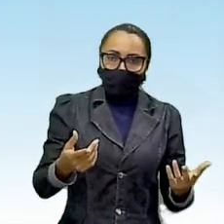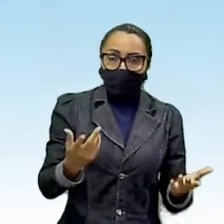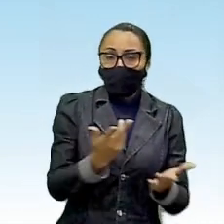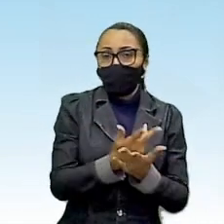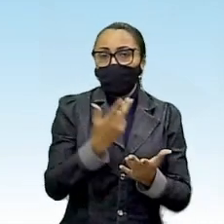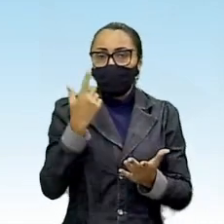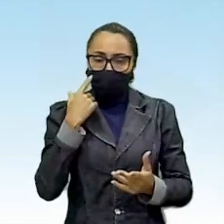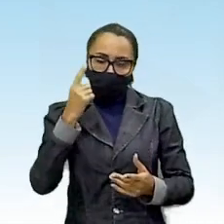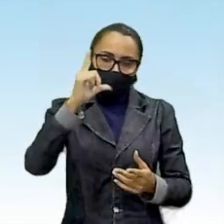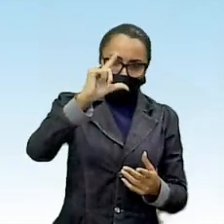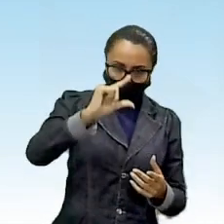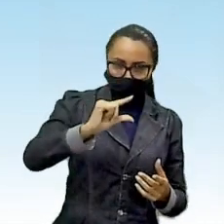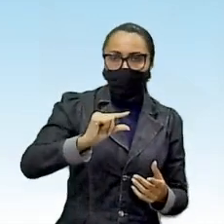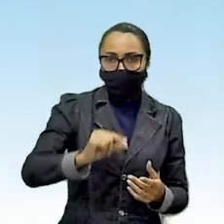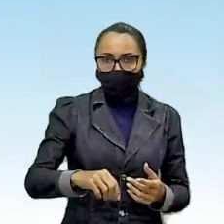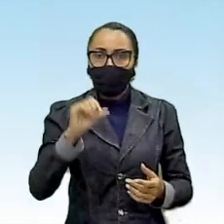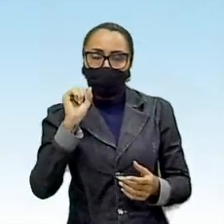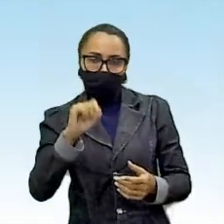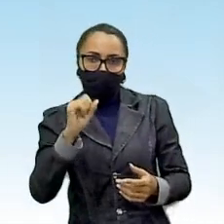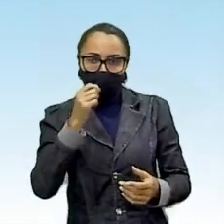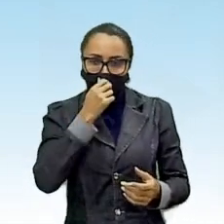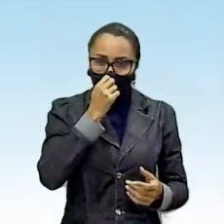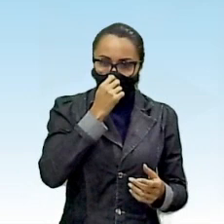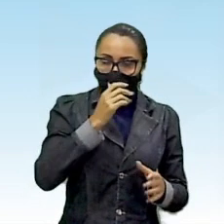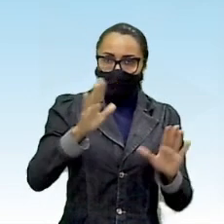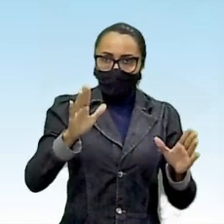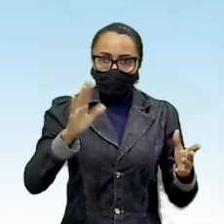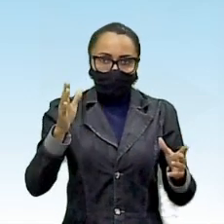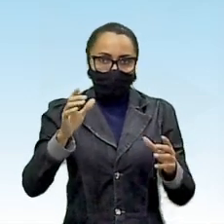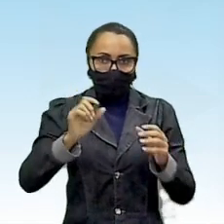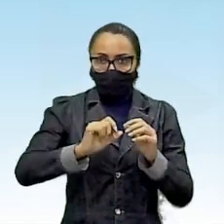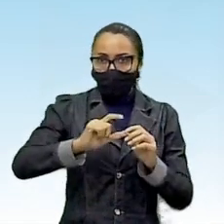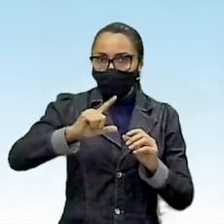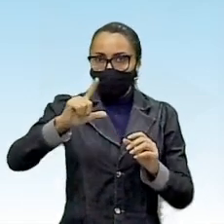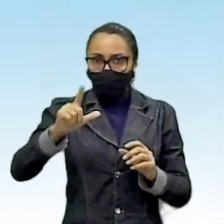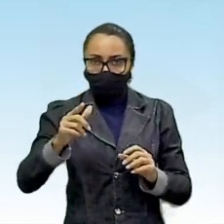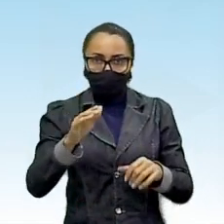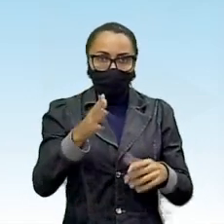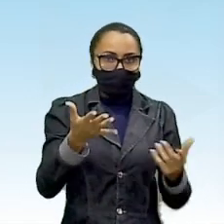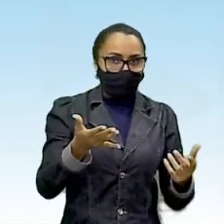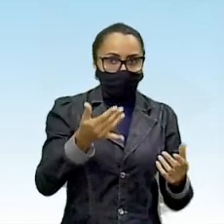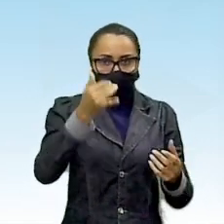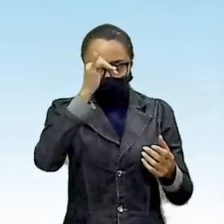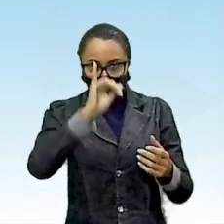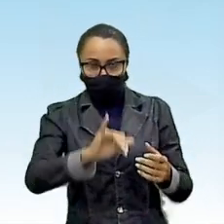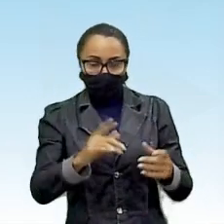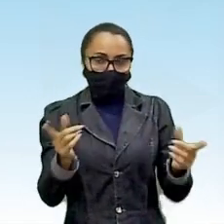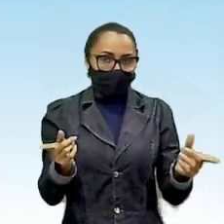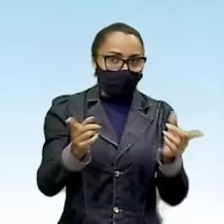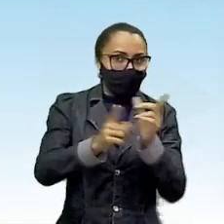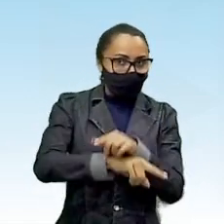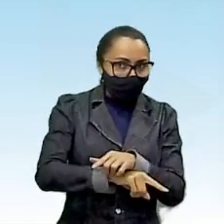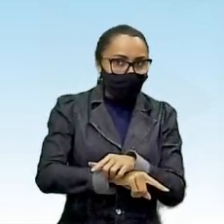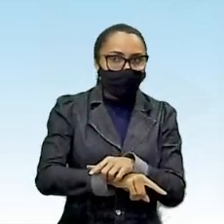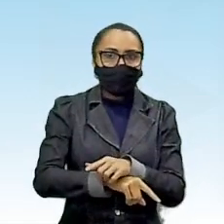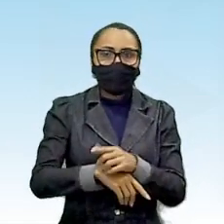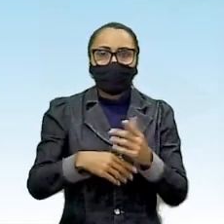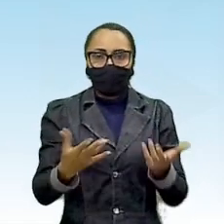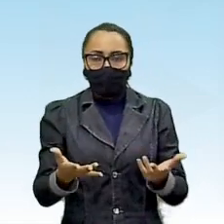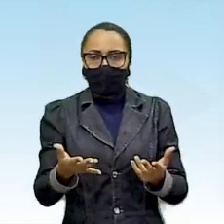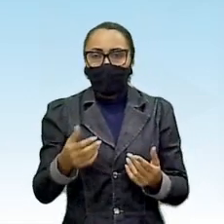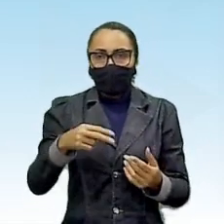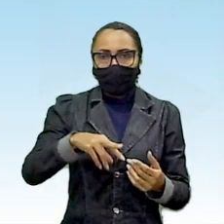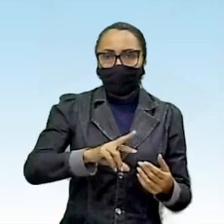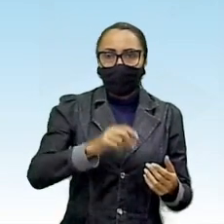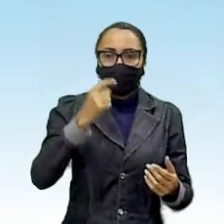essa diminuição, não necessariamente aumentou a prevenção. Então, há controvérsias em relação a essa NR, por exemplo.